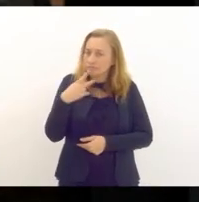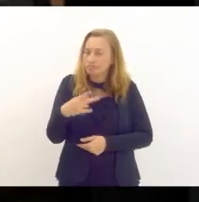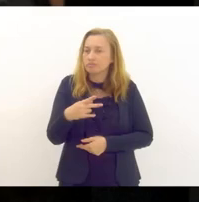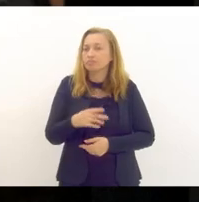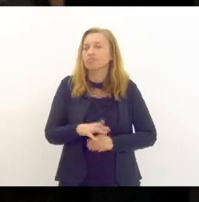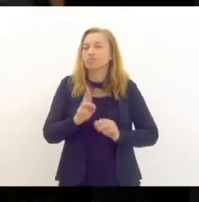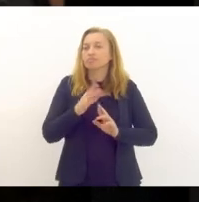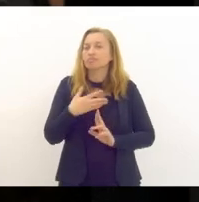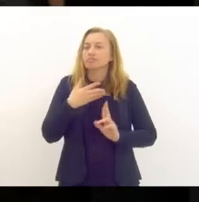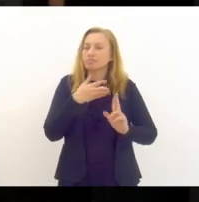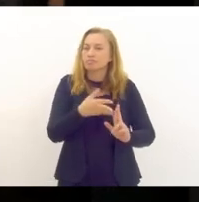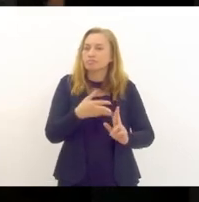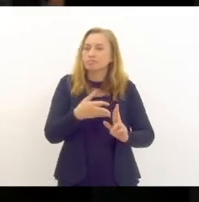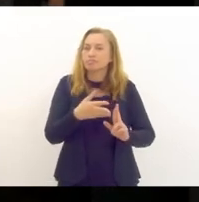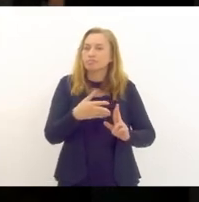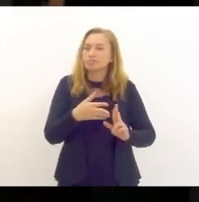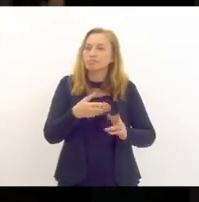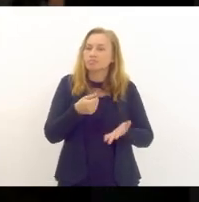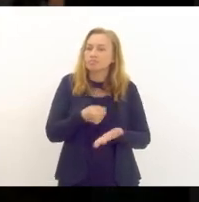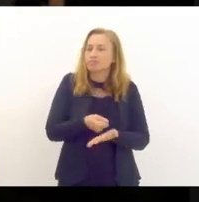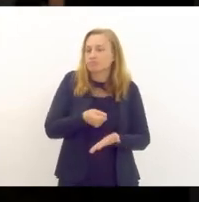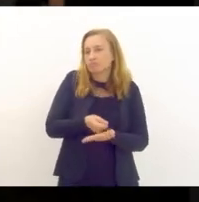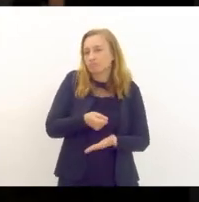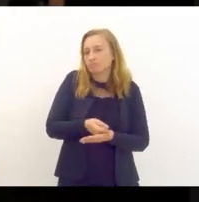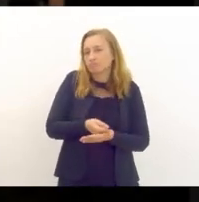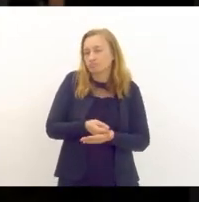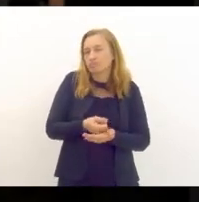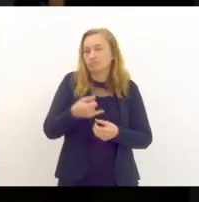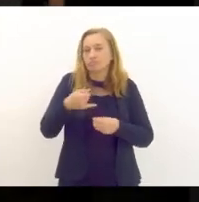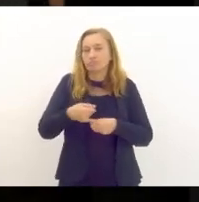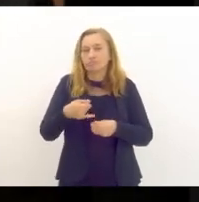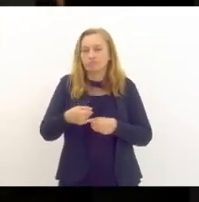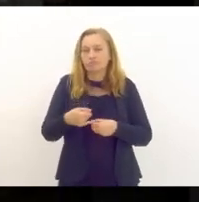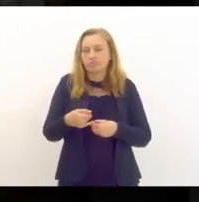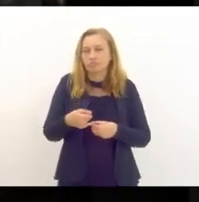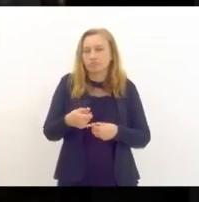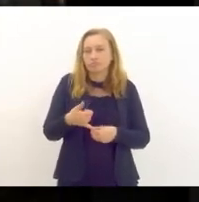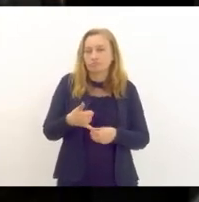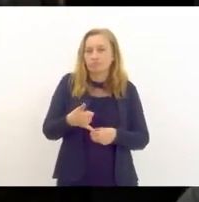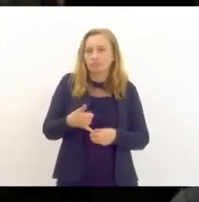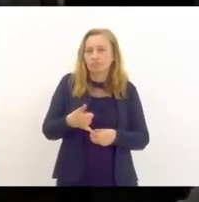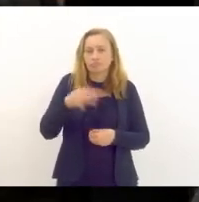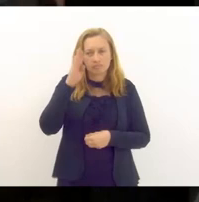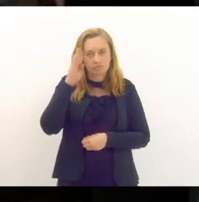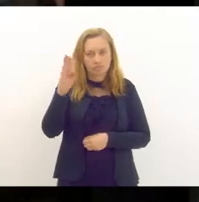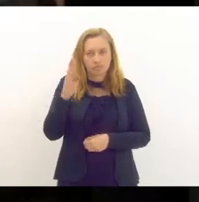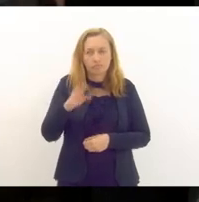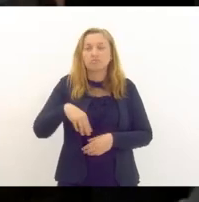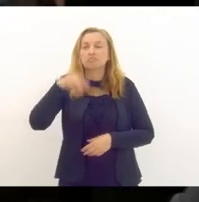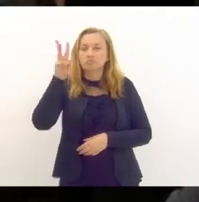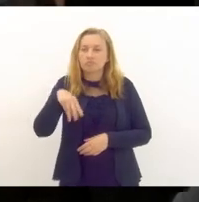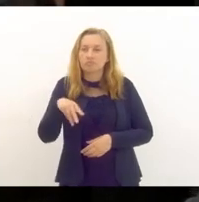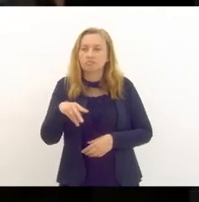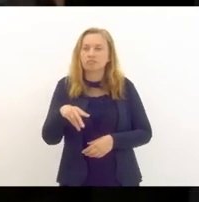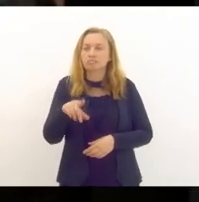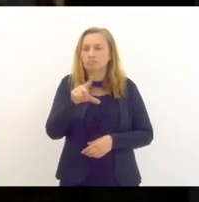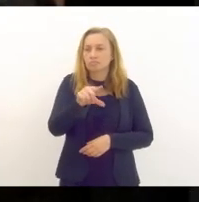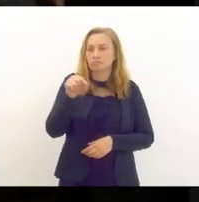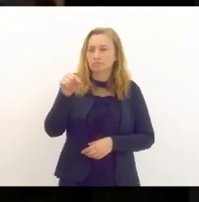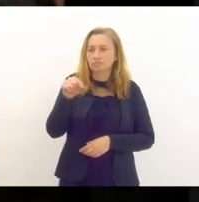um que se refere a forçar a inclusão do combustível como serviço essencial quem definiu isso foi o Parlamento Nacional